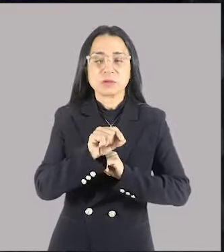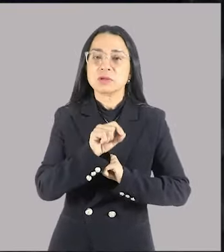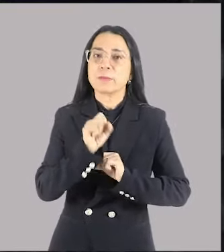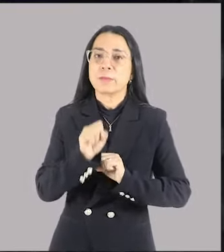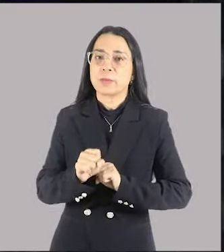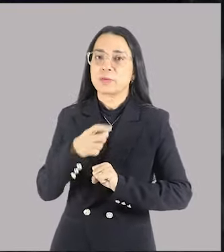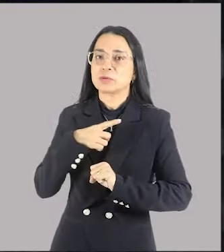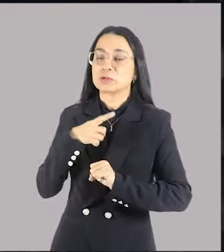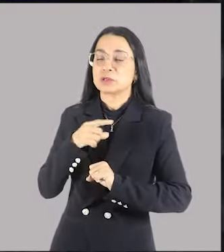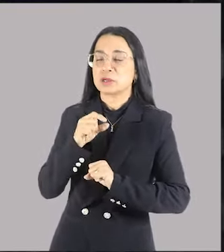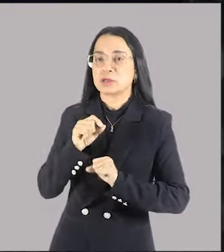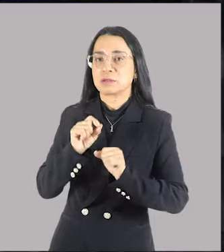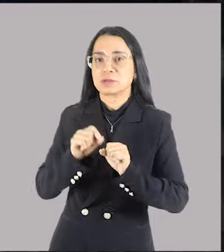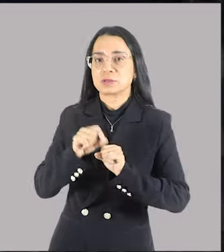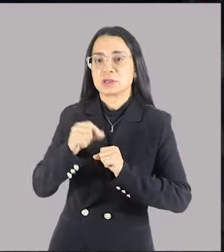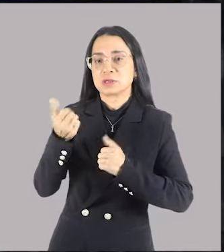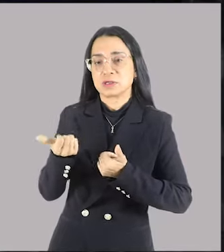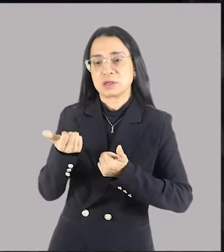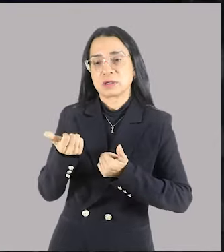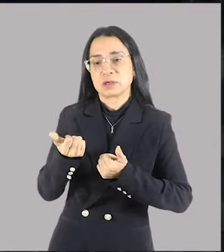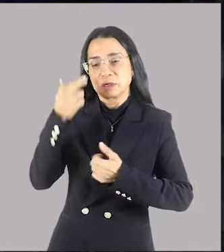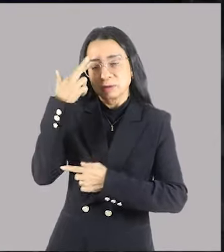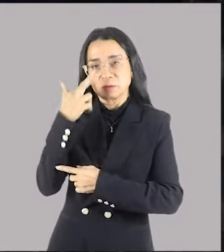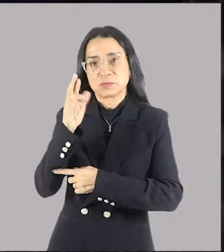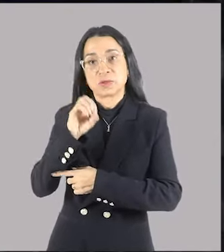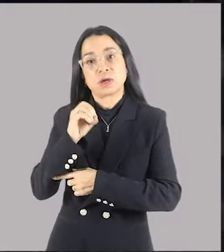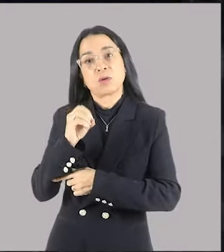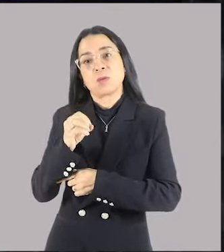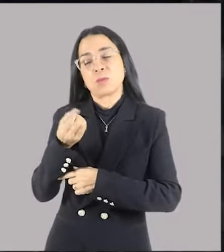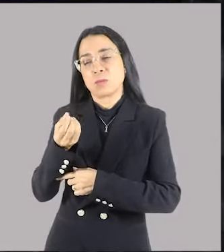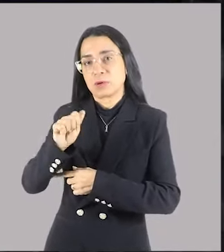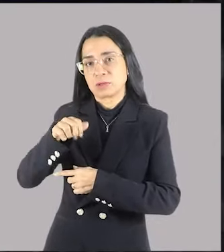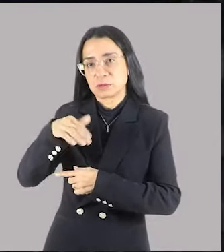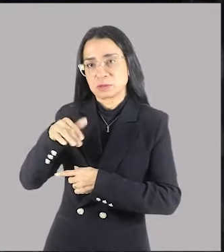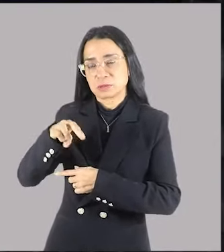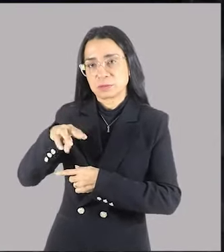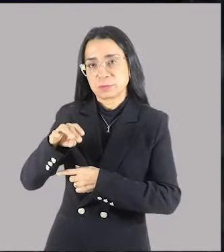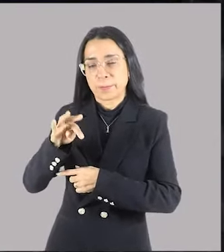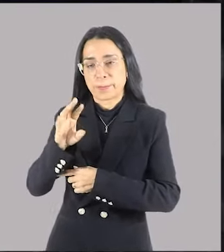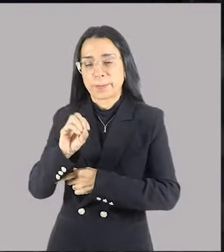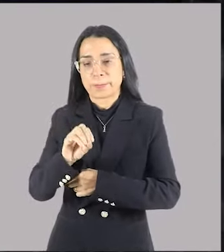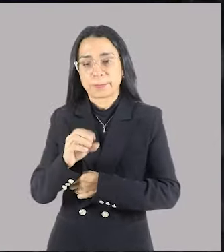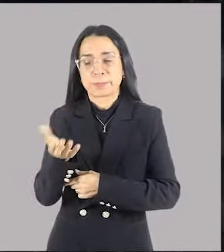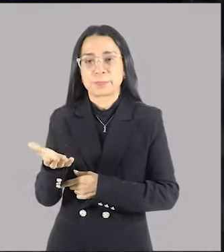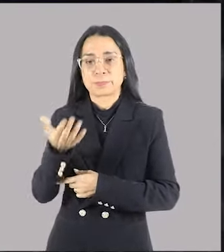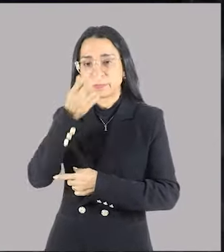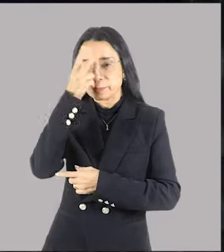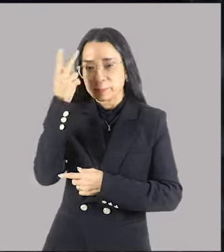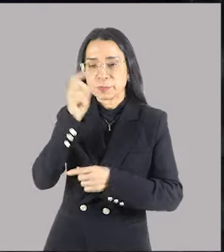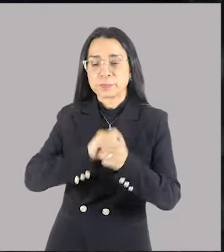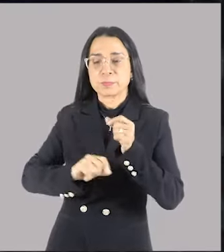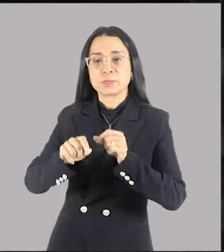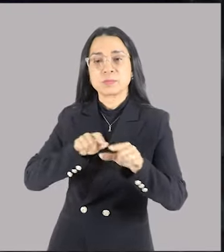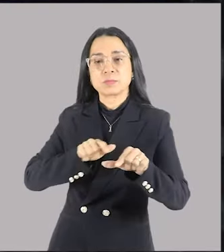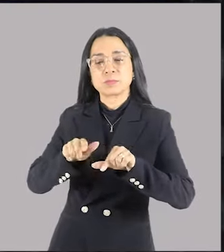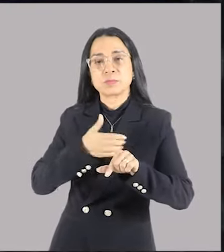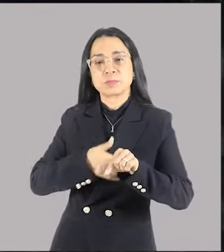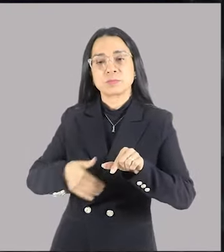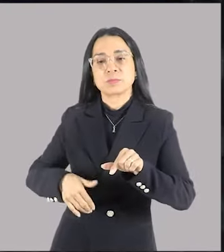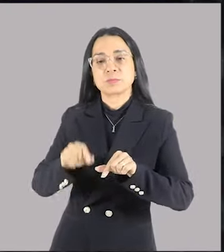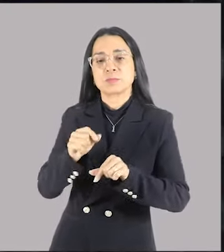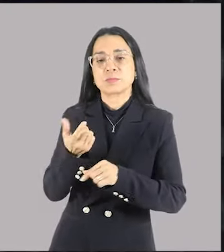assessoramento em determinado órgão em determinada entidade Ok esses servidores esses servidores não